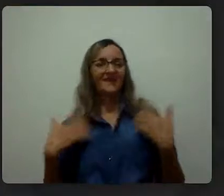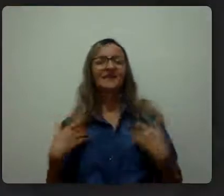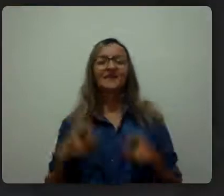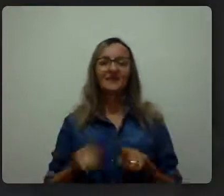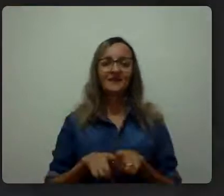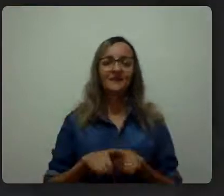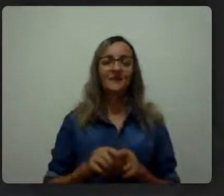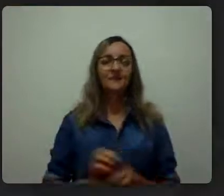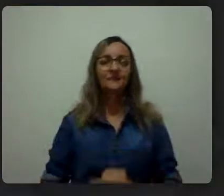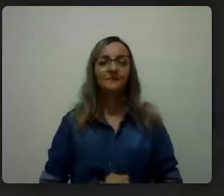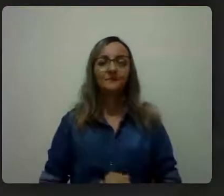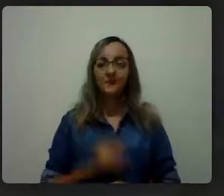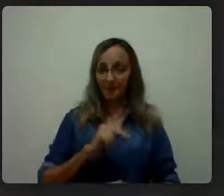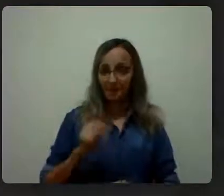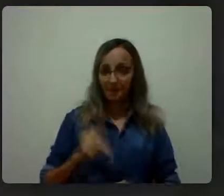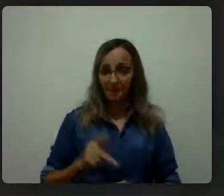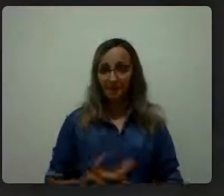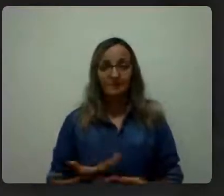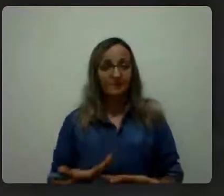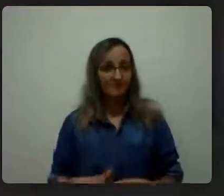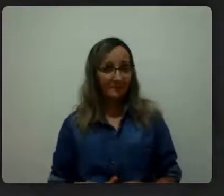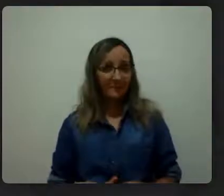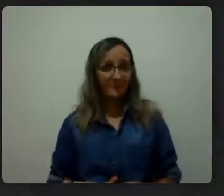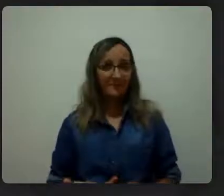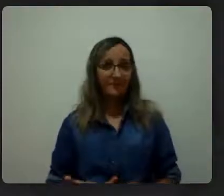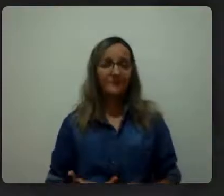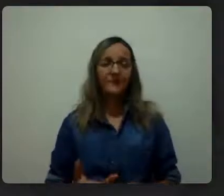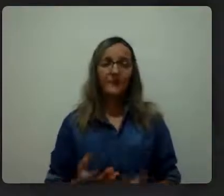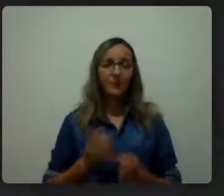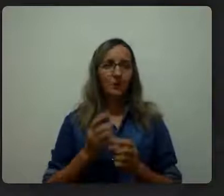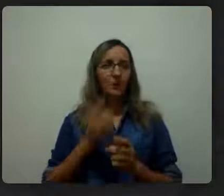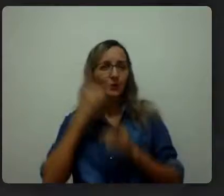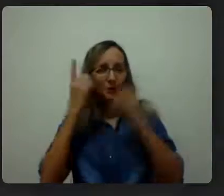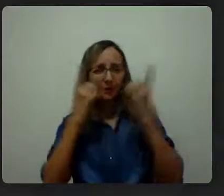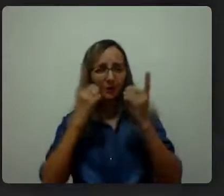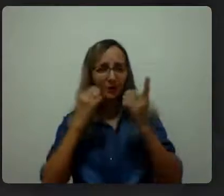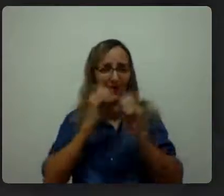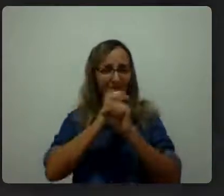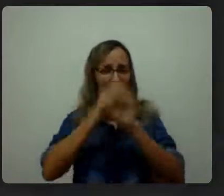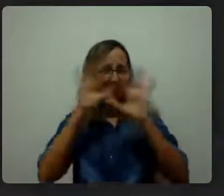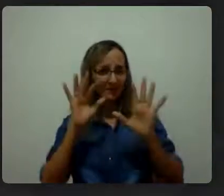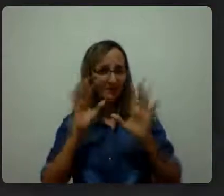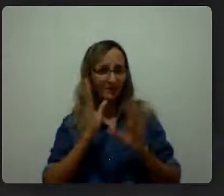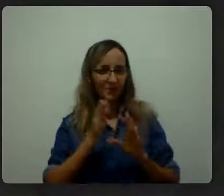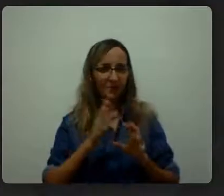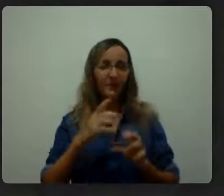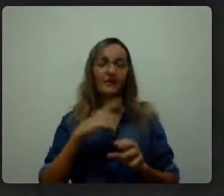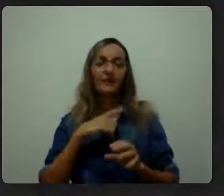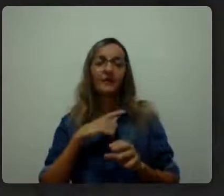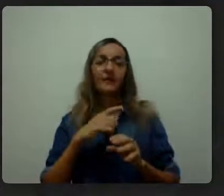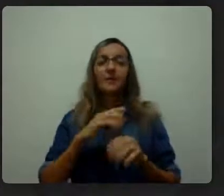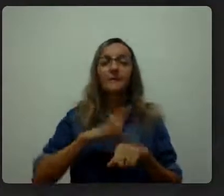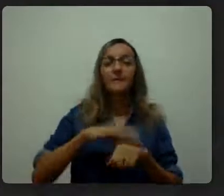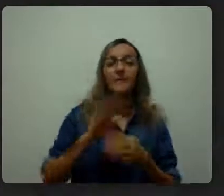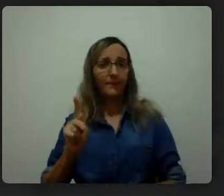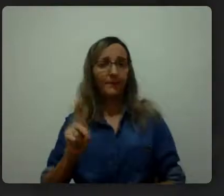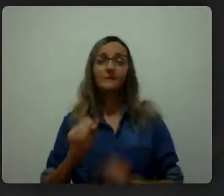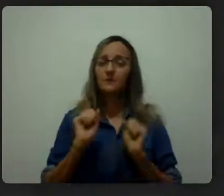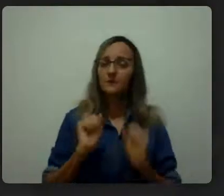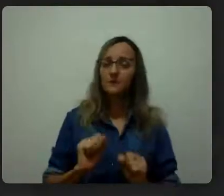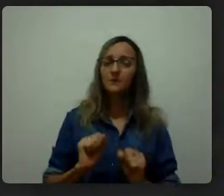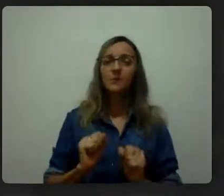computador. Então, fiquem tranquilos que a gente vai passar todas essas etapas para vocês cumprirem. O pessoal quer saber...